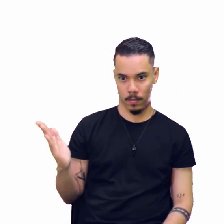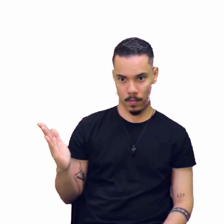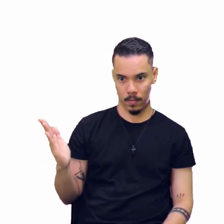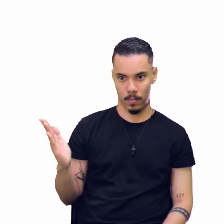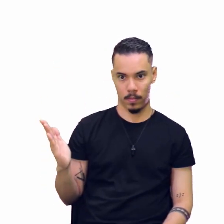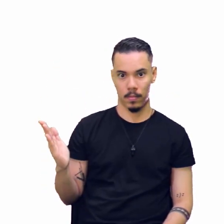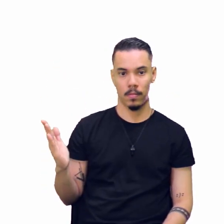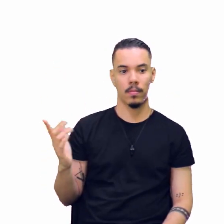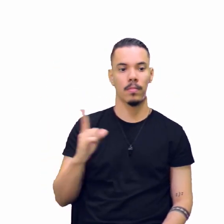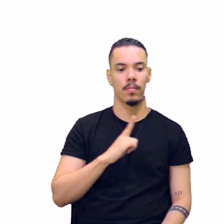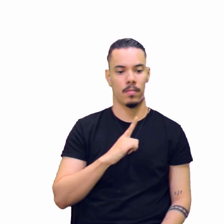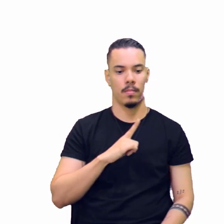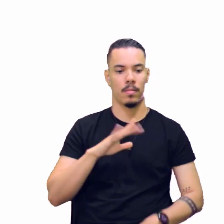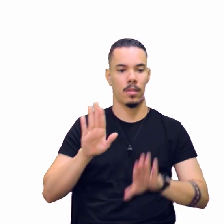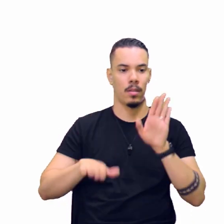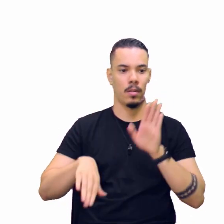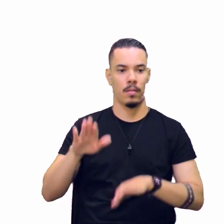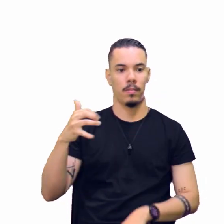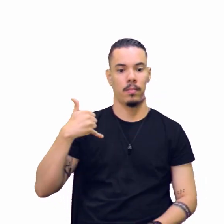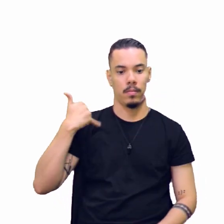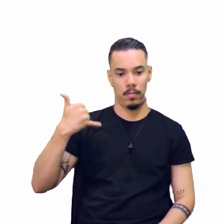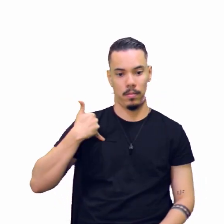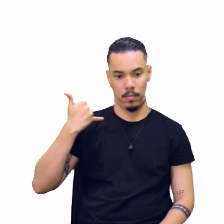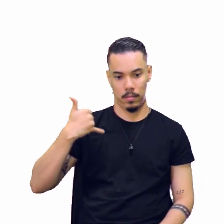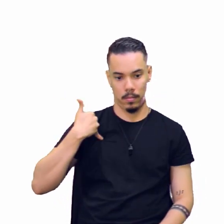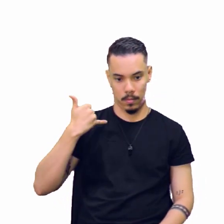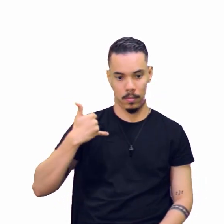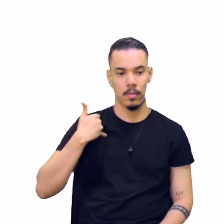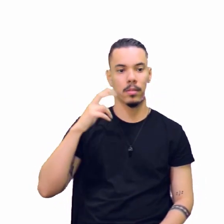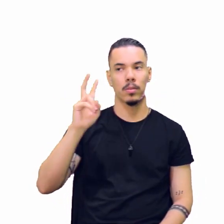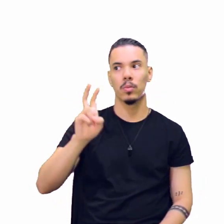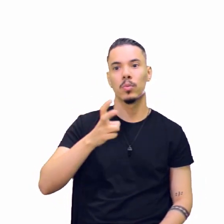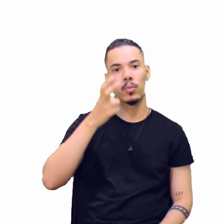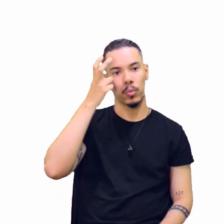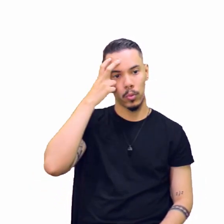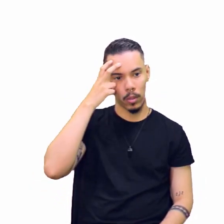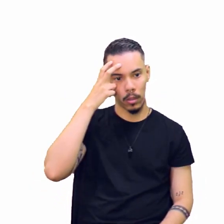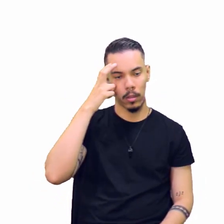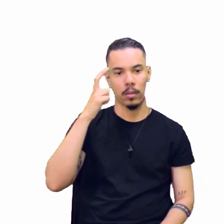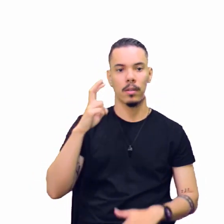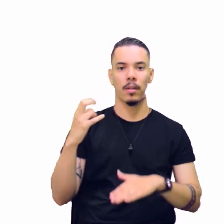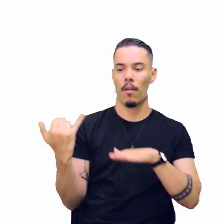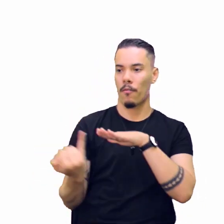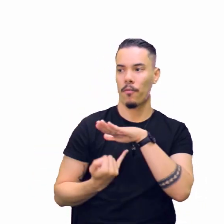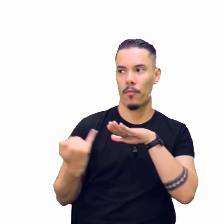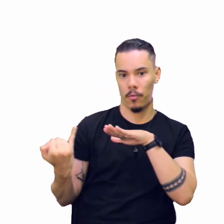vai depender muito da faixa etária, o nível cultural e o nível informal.